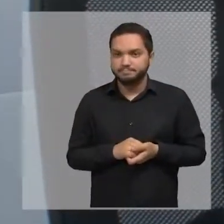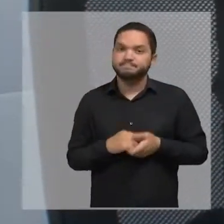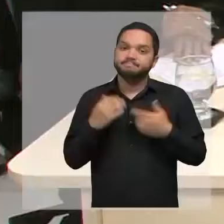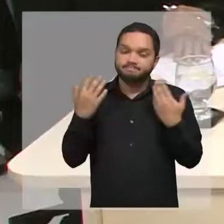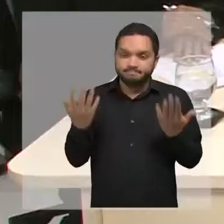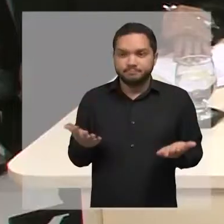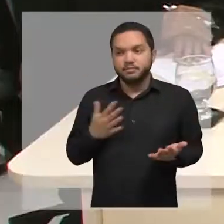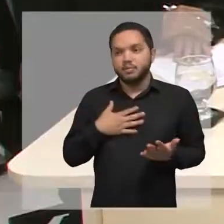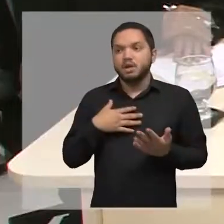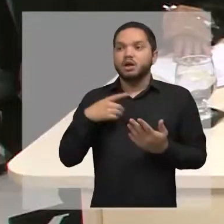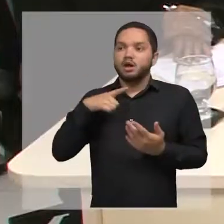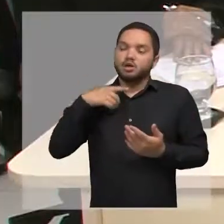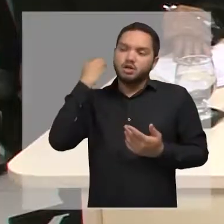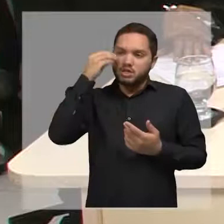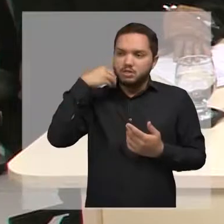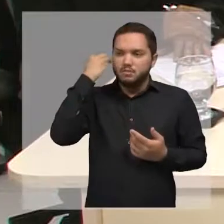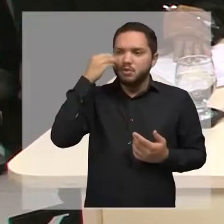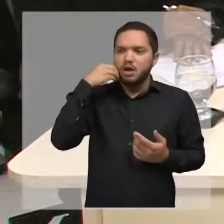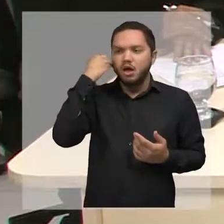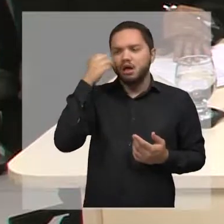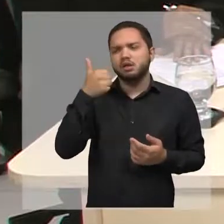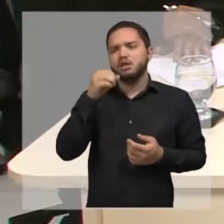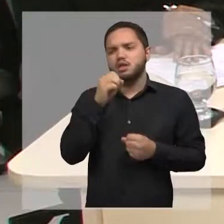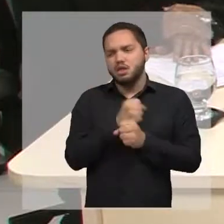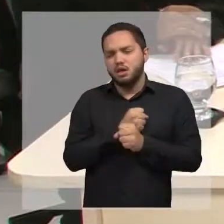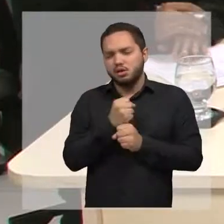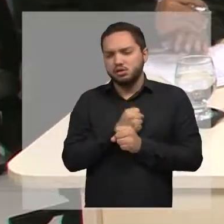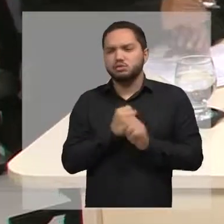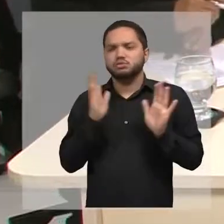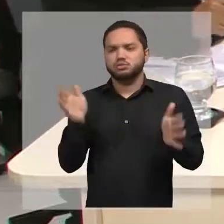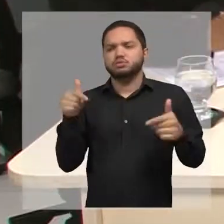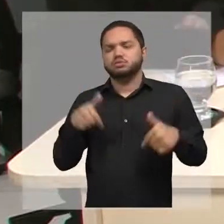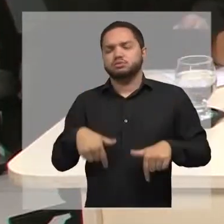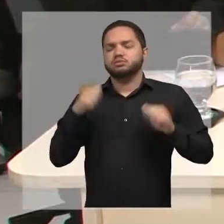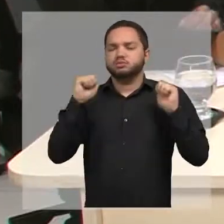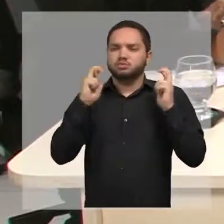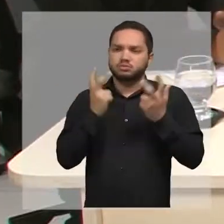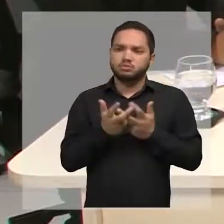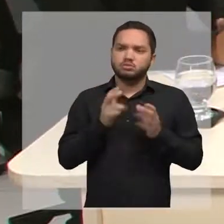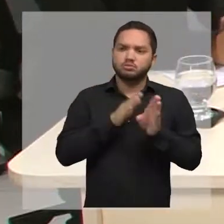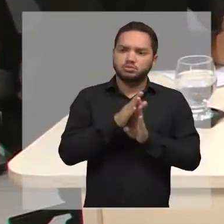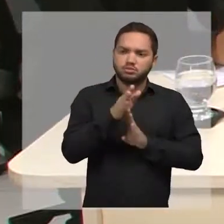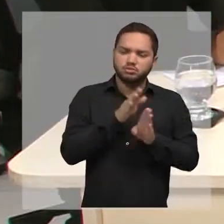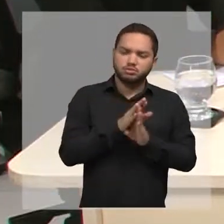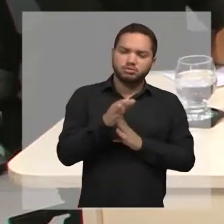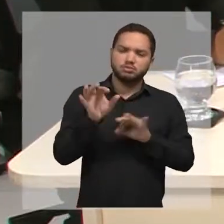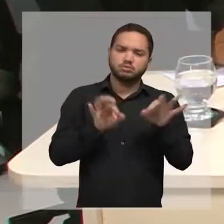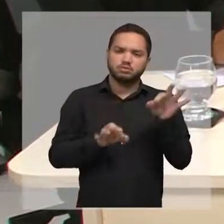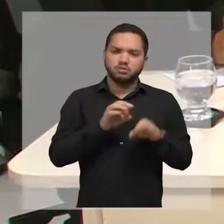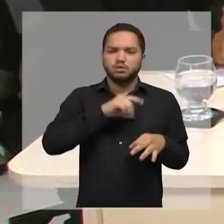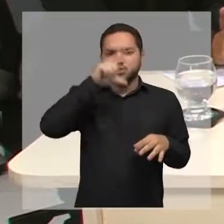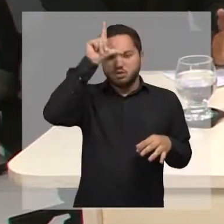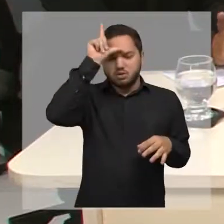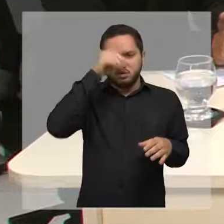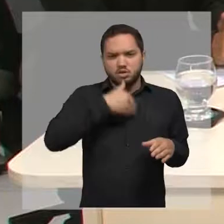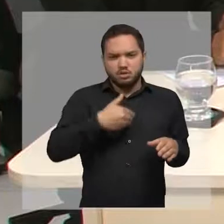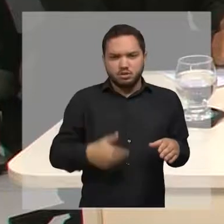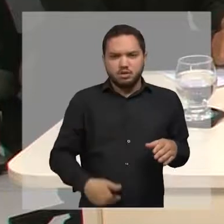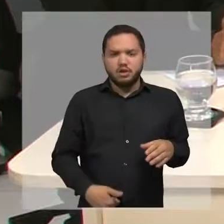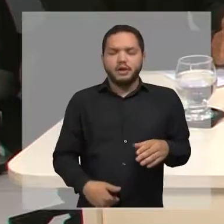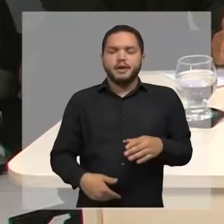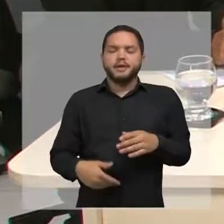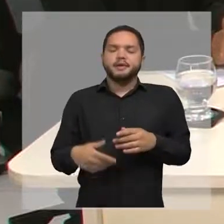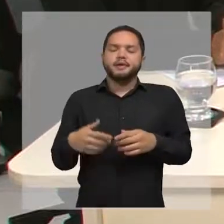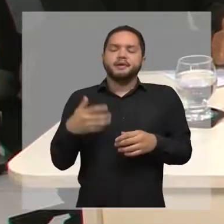Isso. Devido à minha experiência na casa, já com 10 anos na casa, já assessorei juridicamente a liderança de